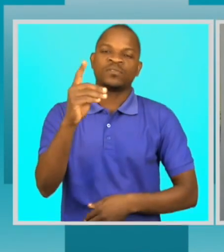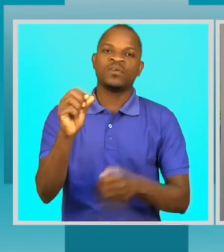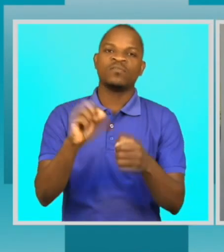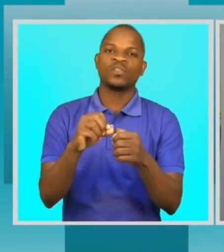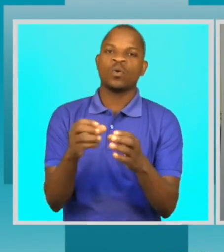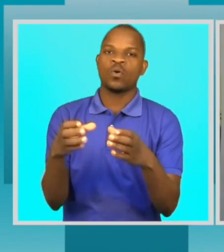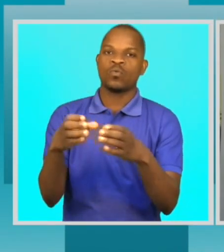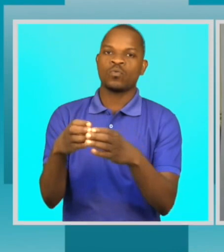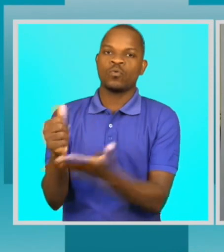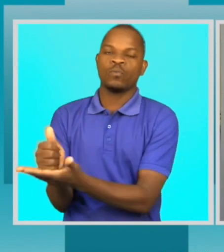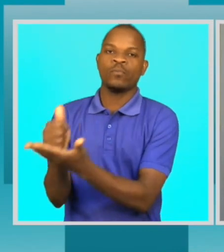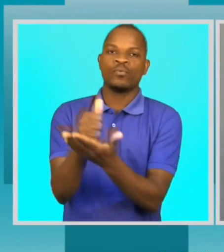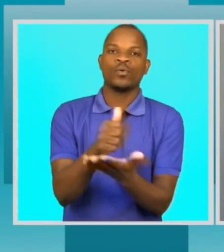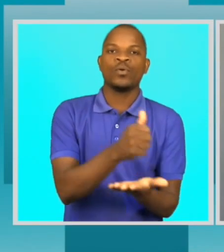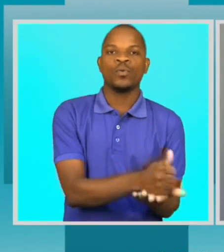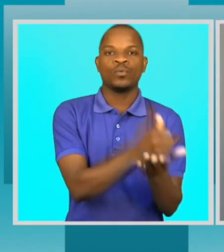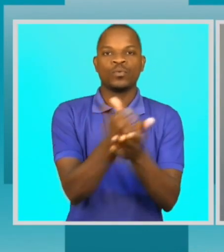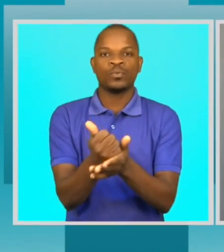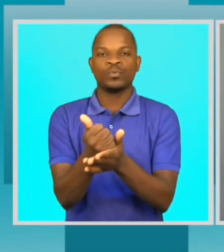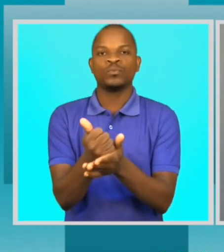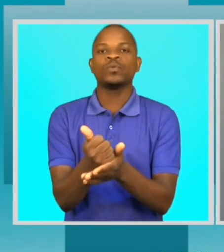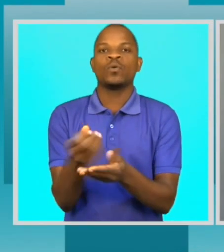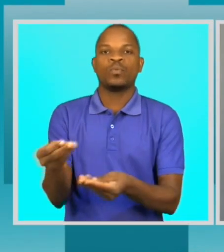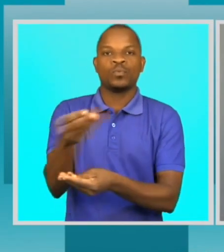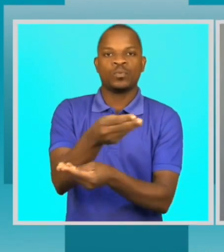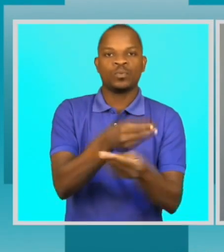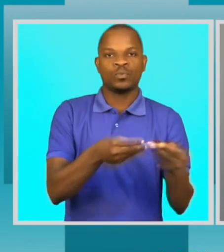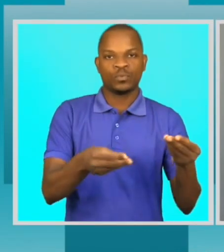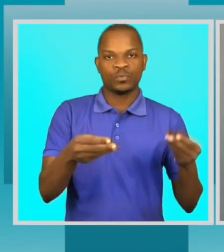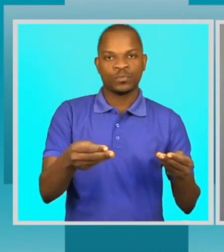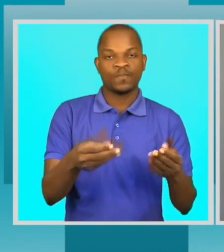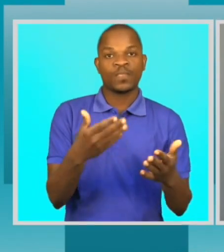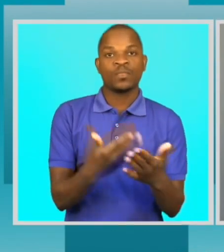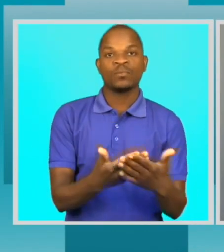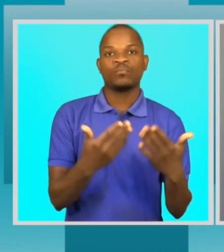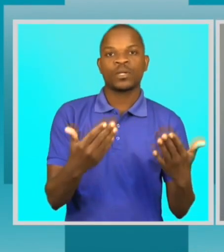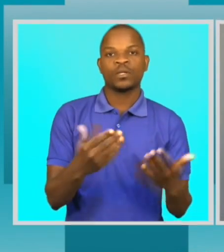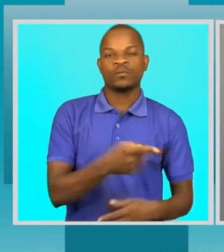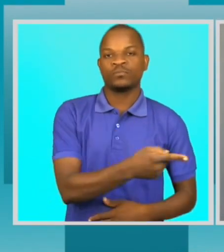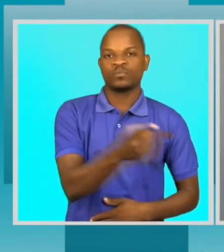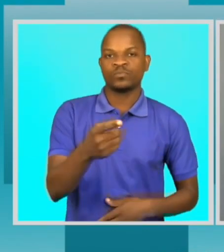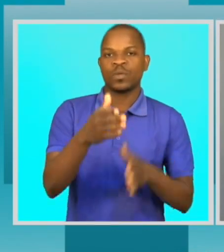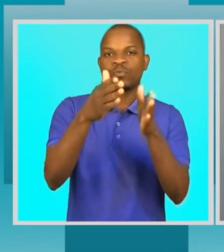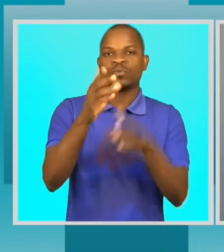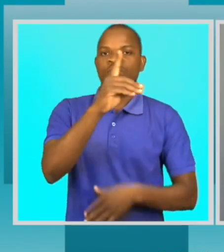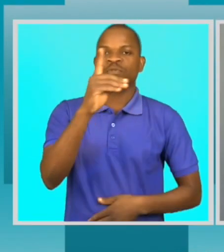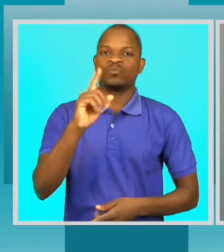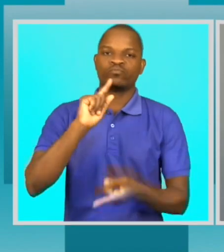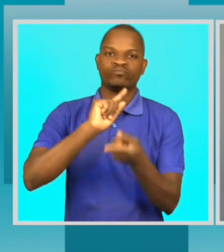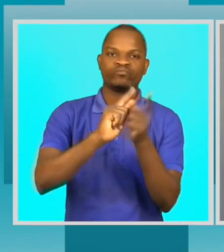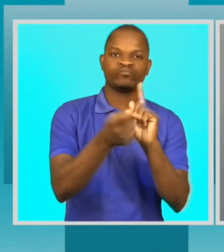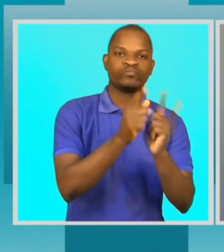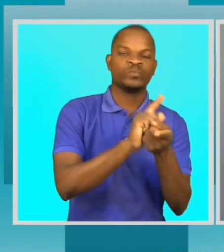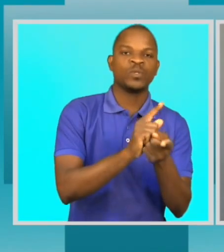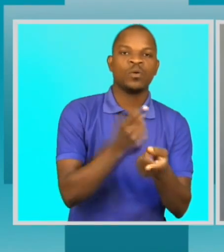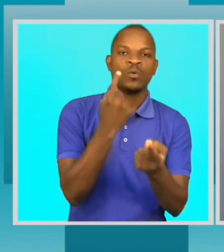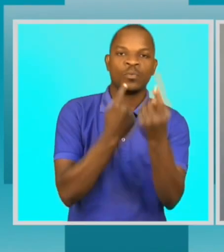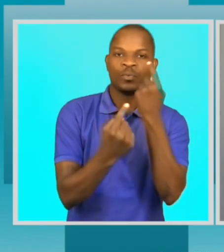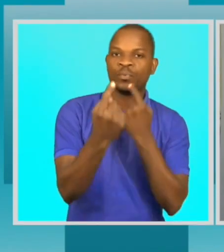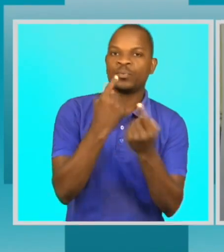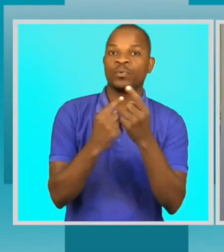autoajuda, grupos de STIC, por exemplo, para que elas possam se encontrar, possam discutir os seus